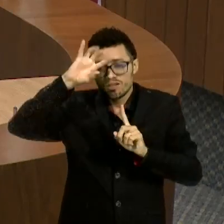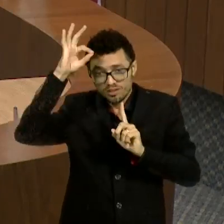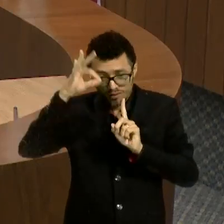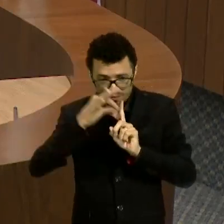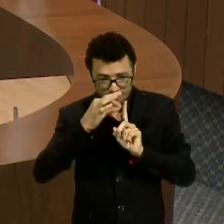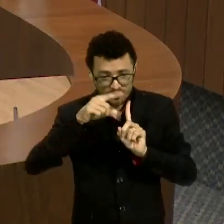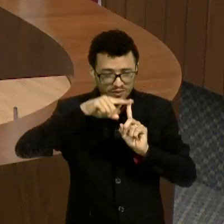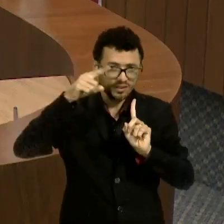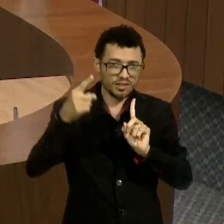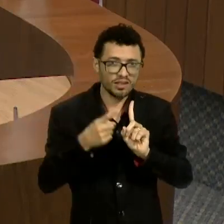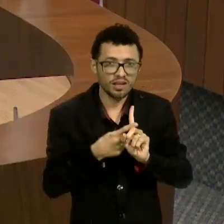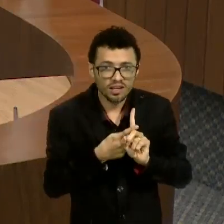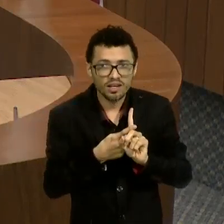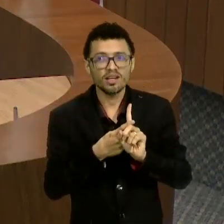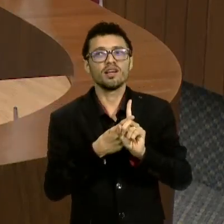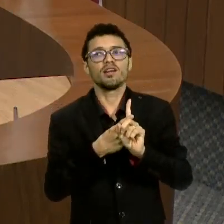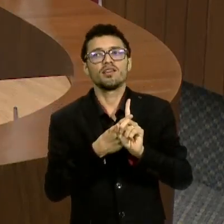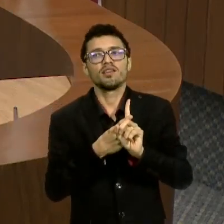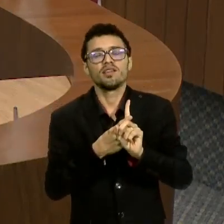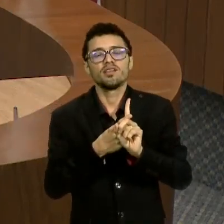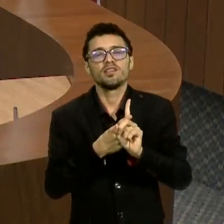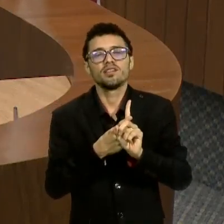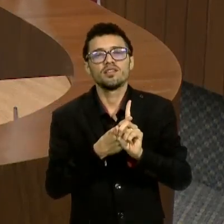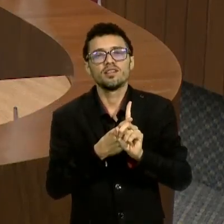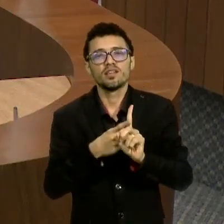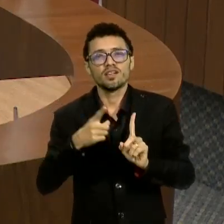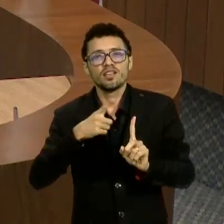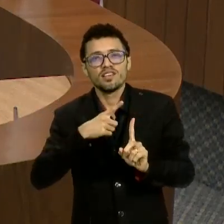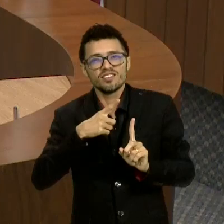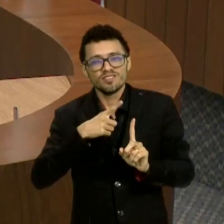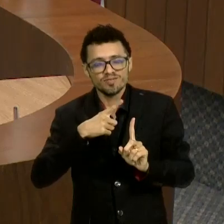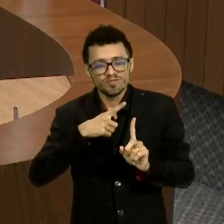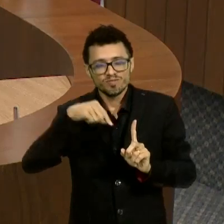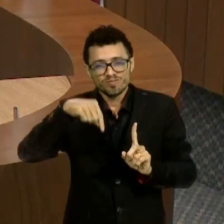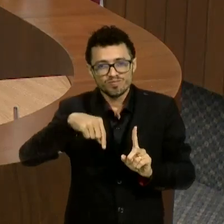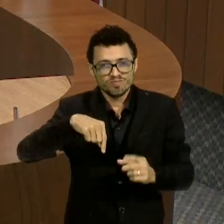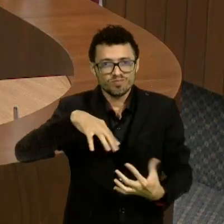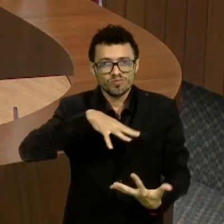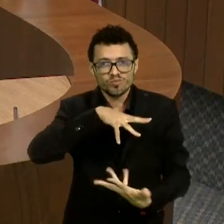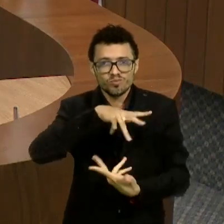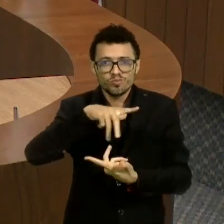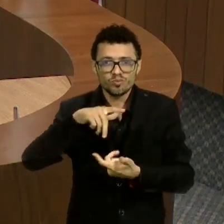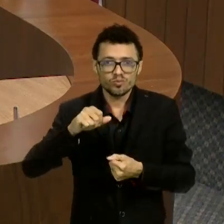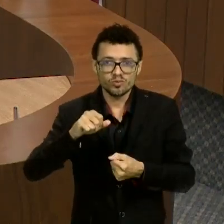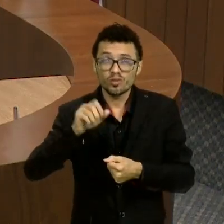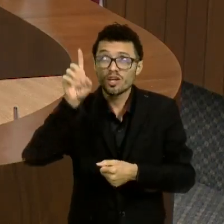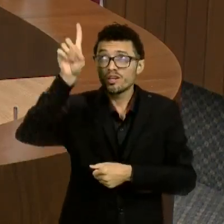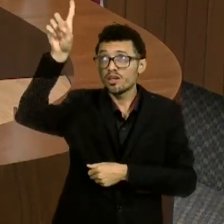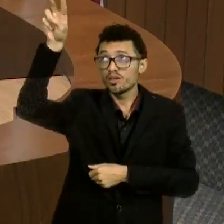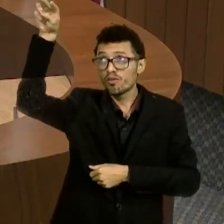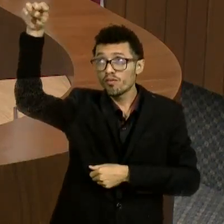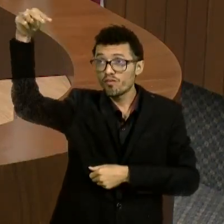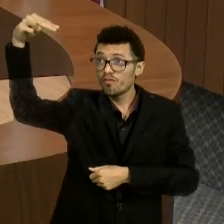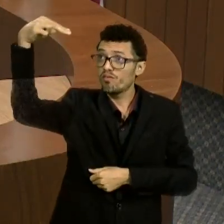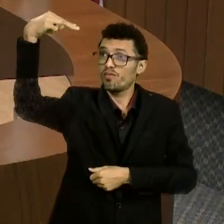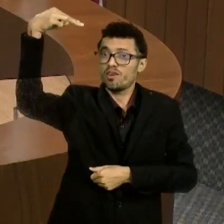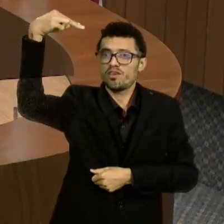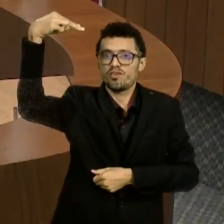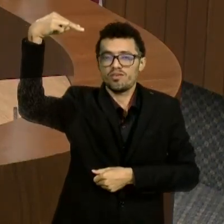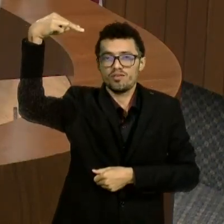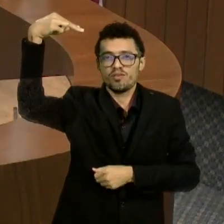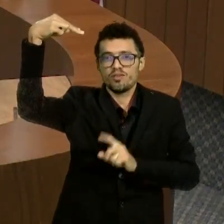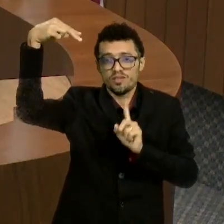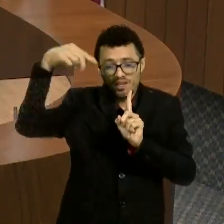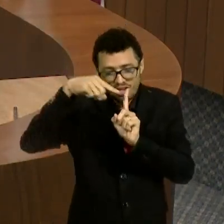entretecido como Nas Profundezas da terra os teus olhos viram o meu